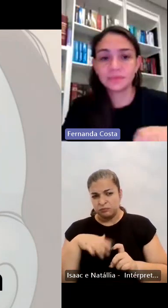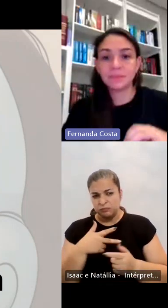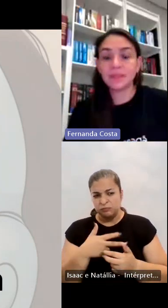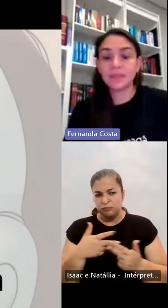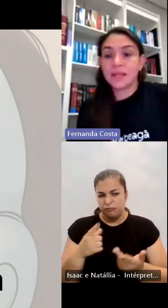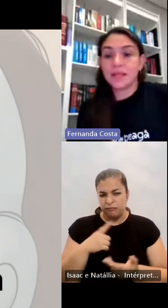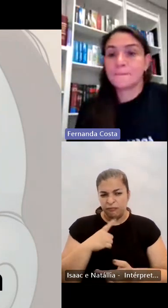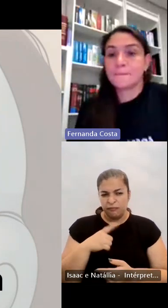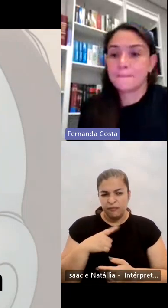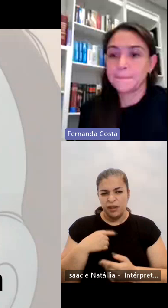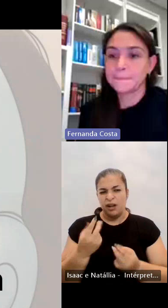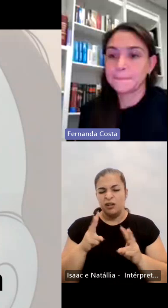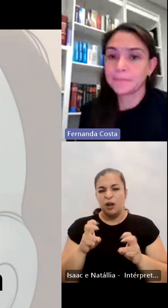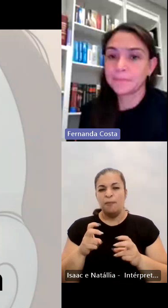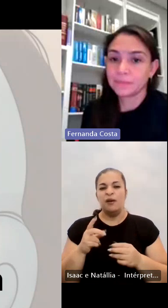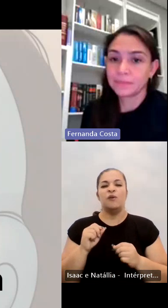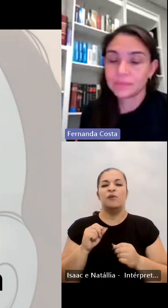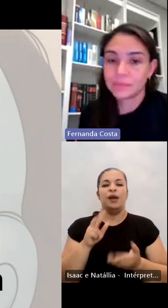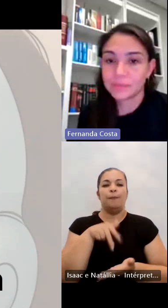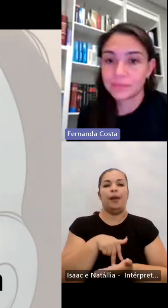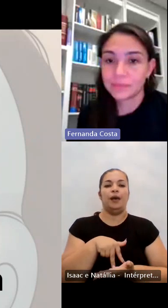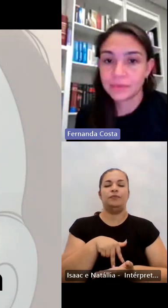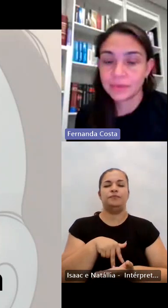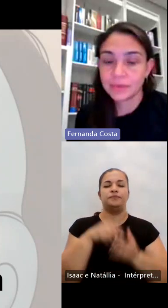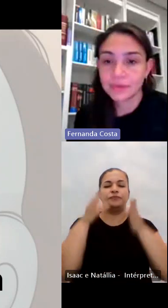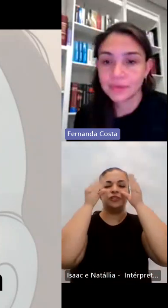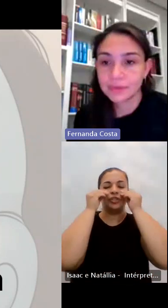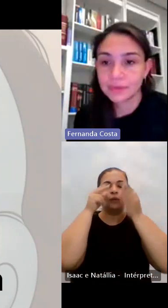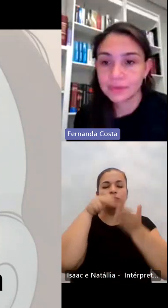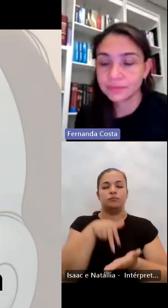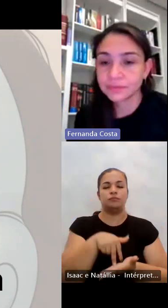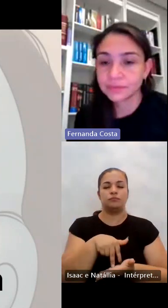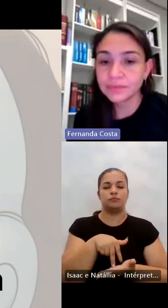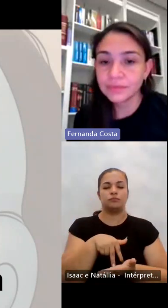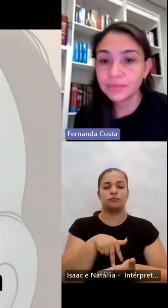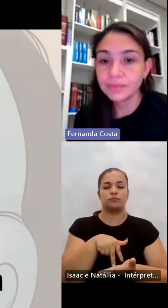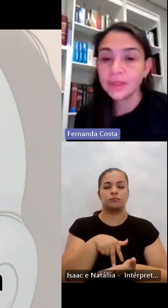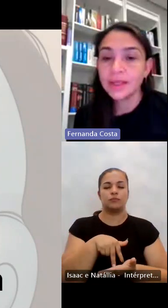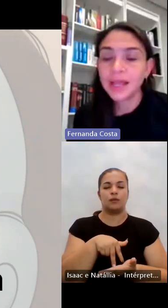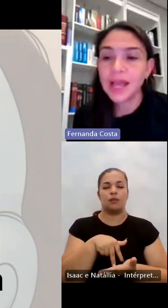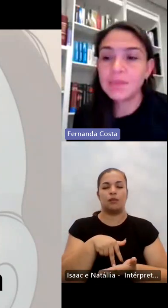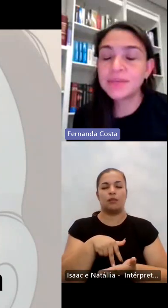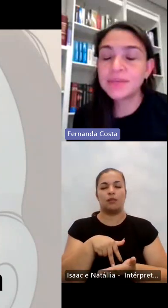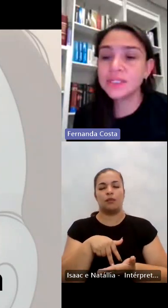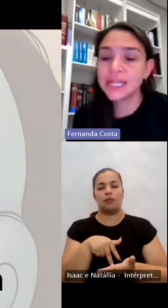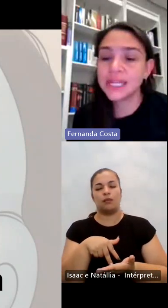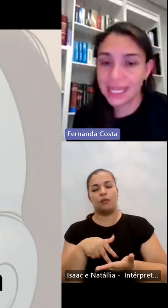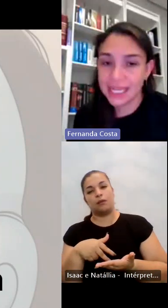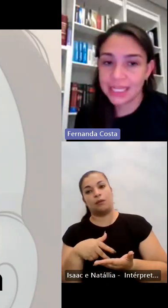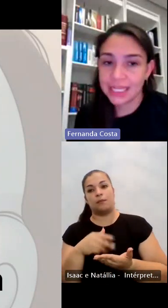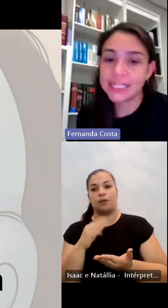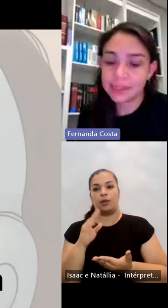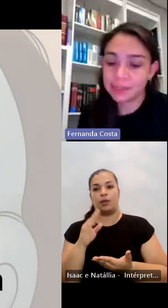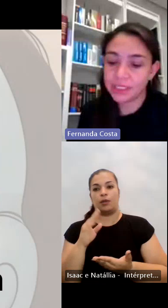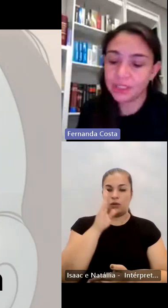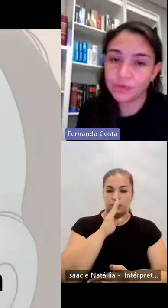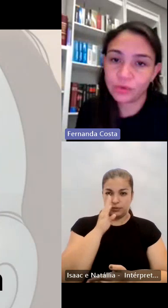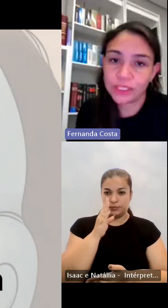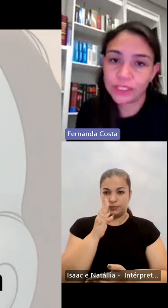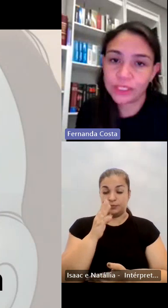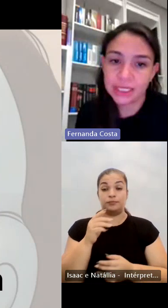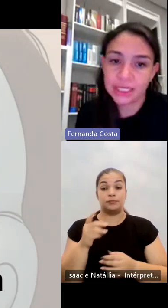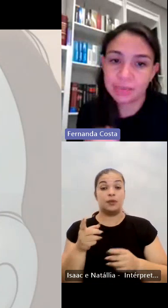existe de fechar os olhos quando você está em pé, e você ficar um pouco sem coordenação, então ficar tonto. É porque quando você tem esse